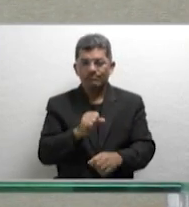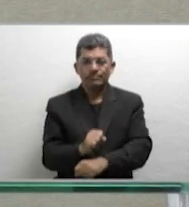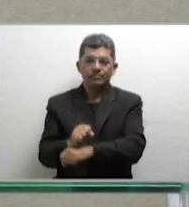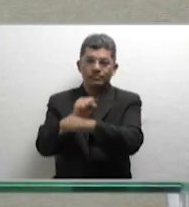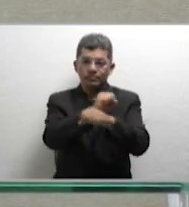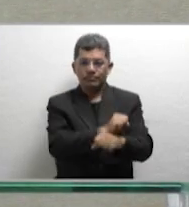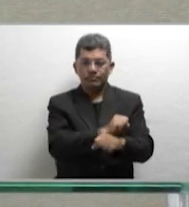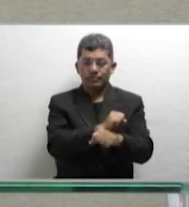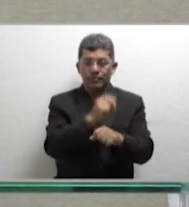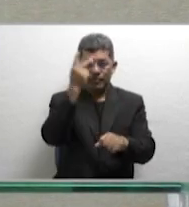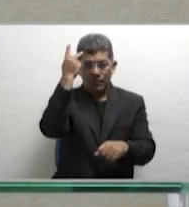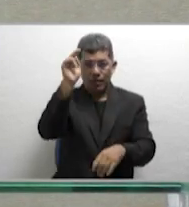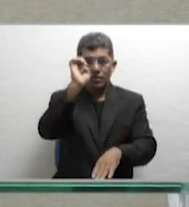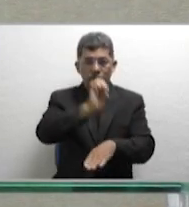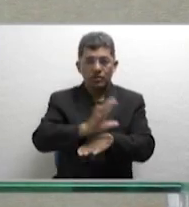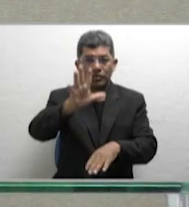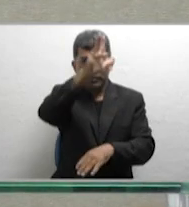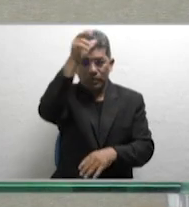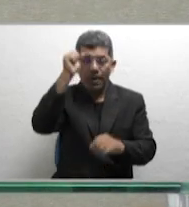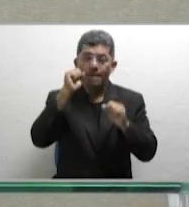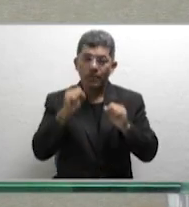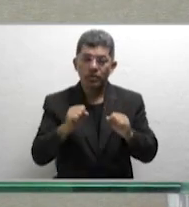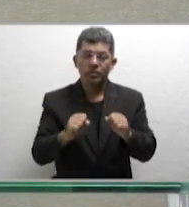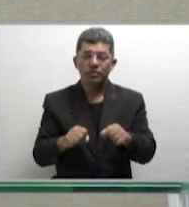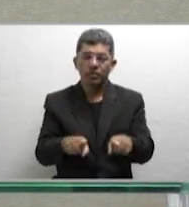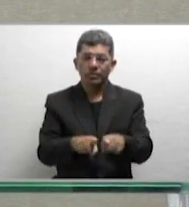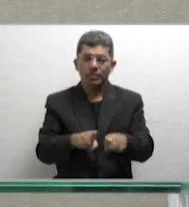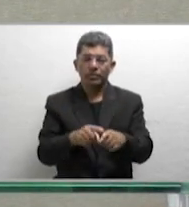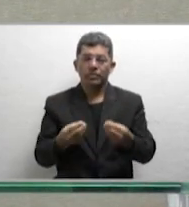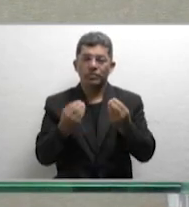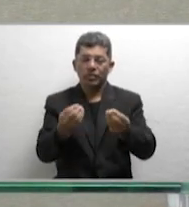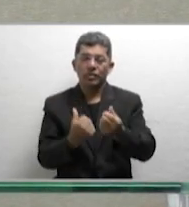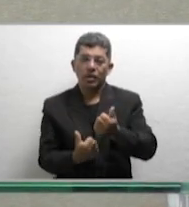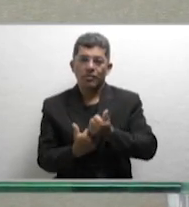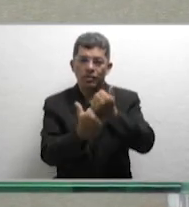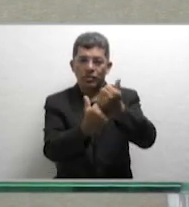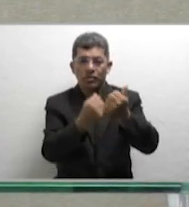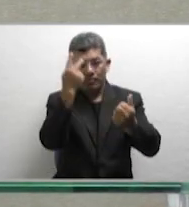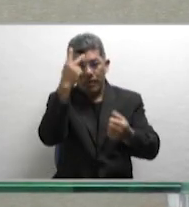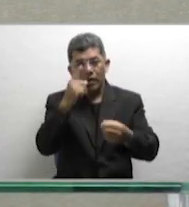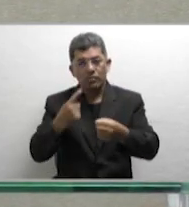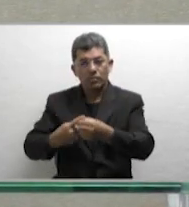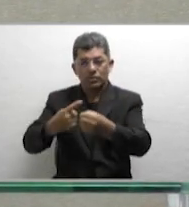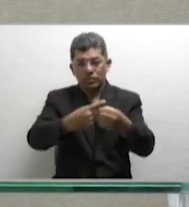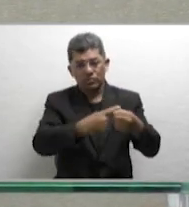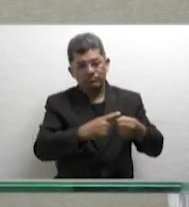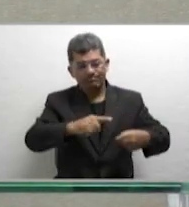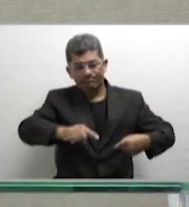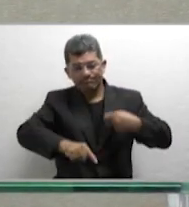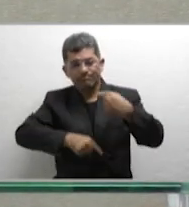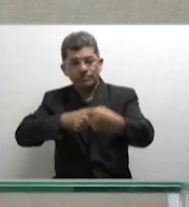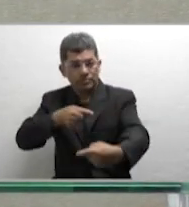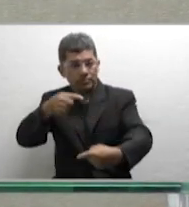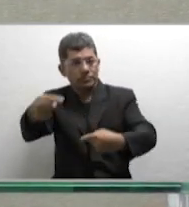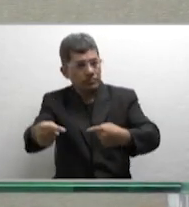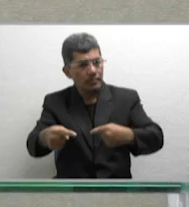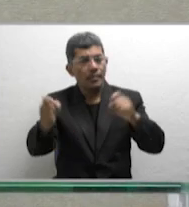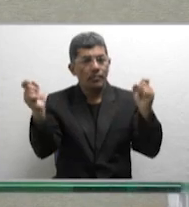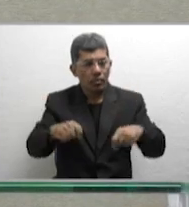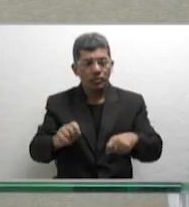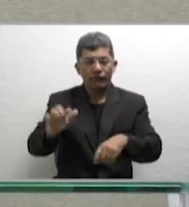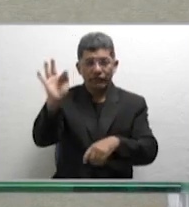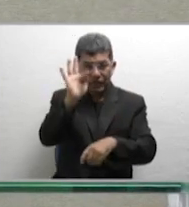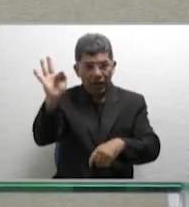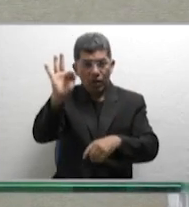segurança no Estado e o Estado possa oferecer apoio ao município para que o município também, fazendo a sua parte,